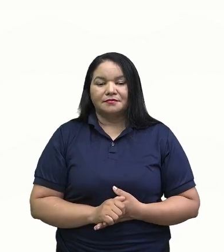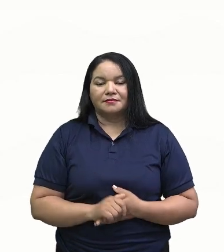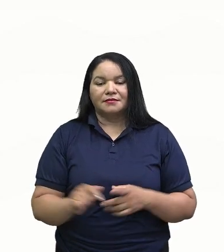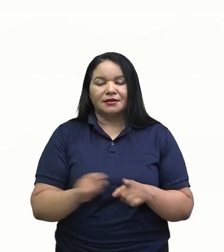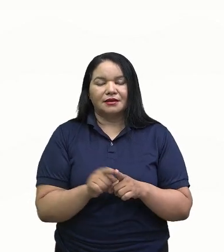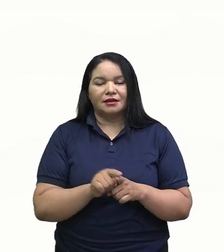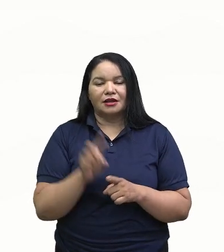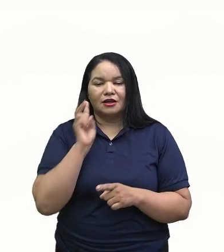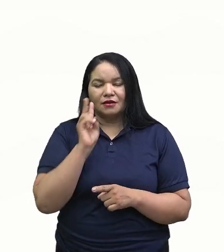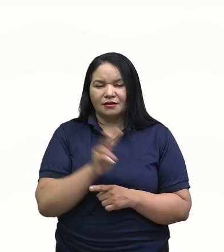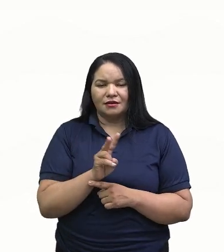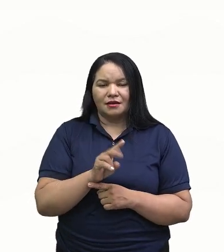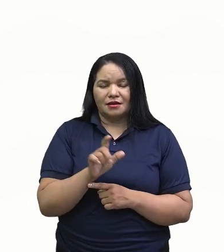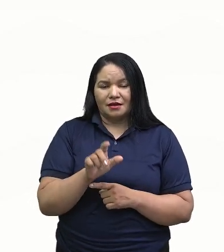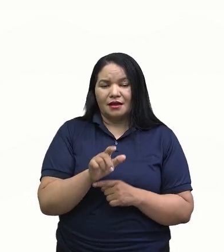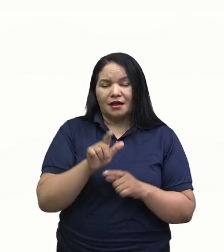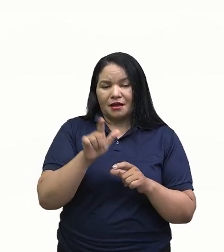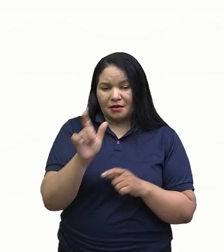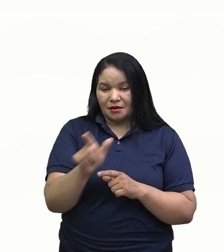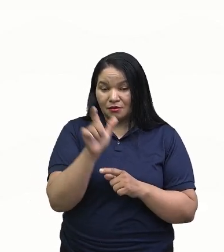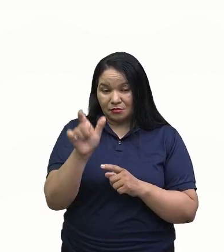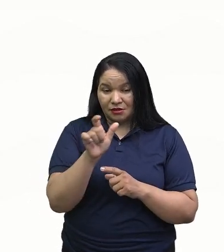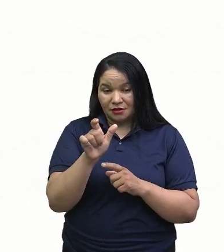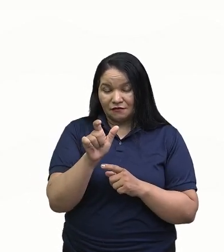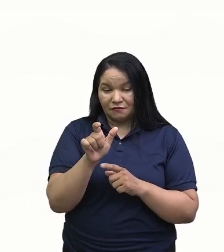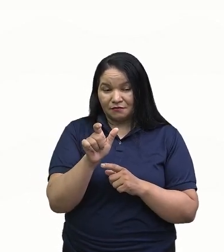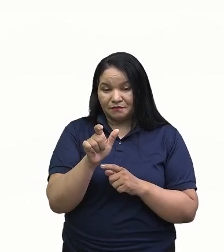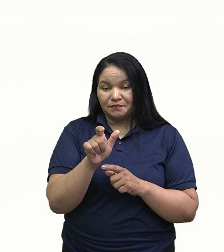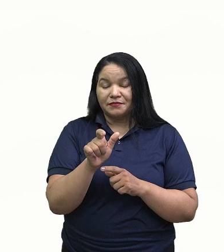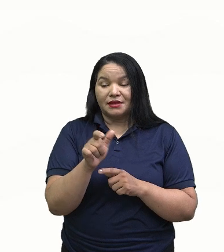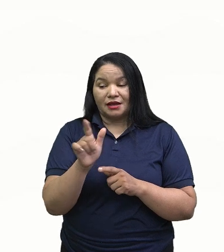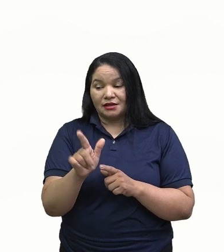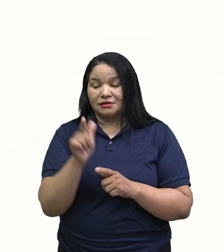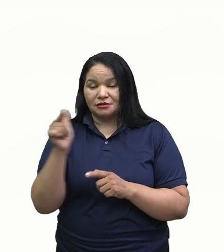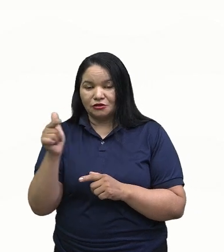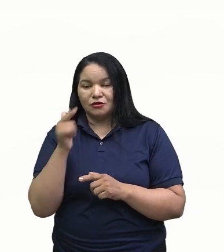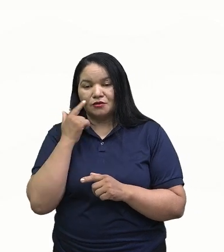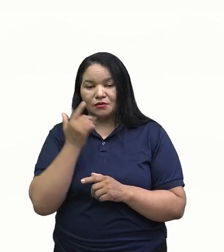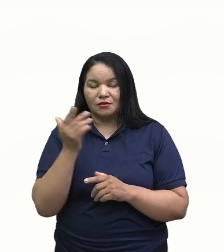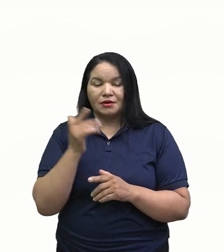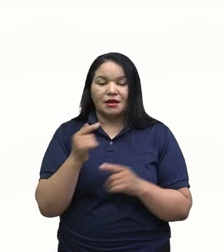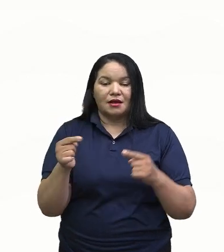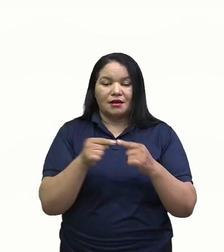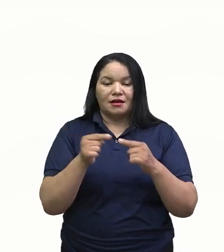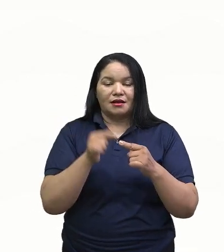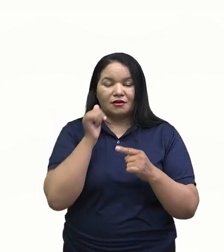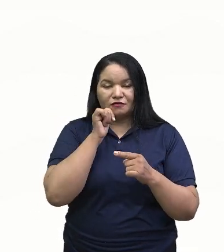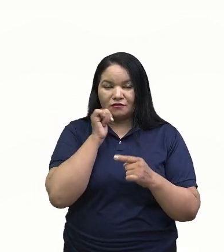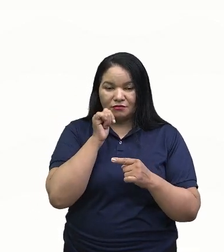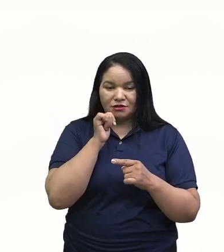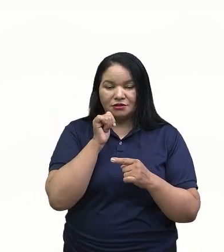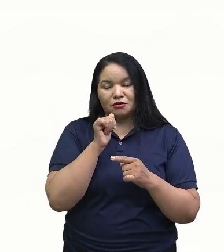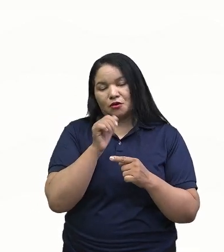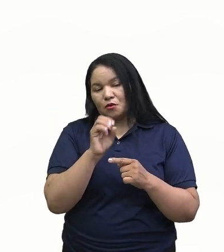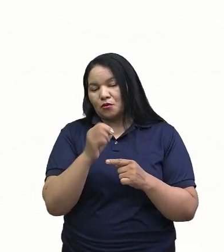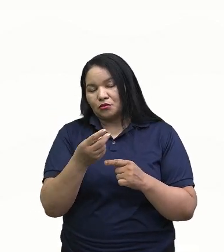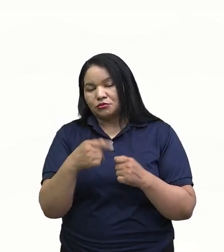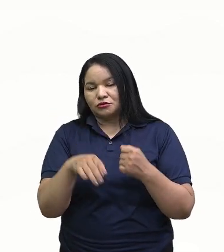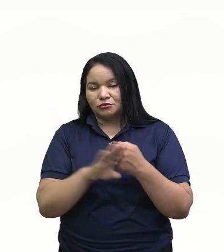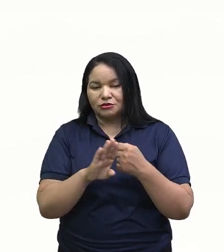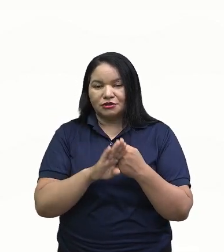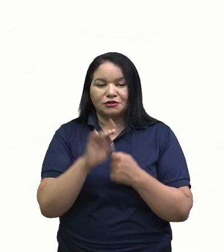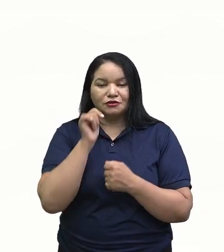que observar a palavra seguinte, se no caso ela for uma palavra que esteja no feminino, que seja um substantivo